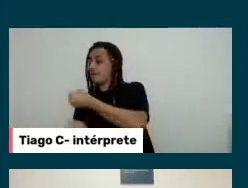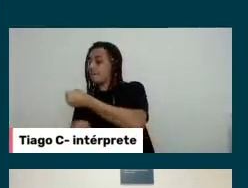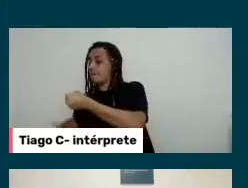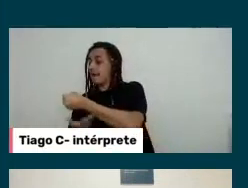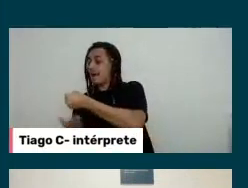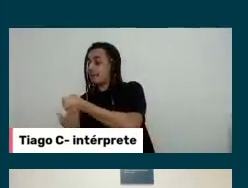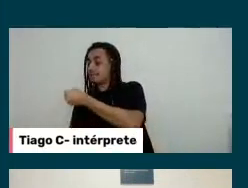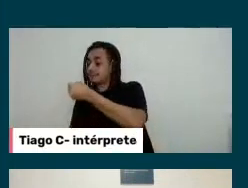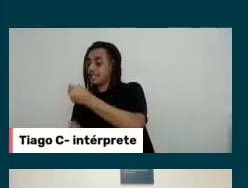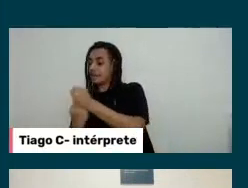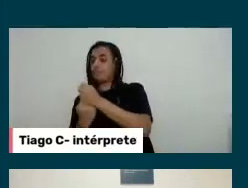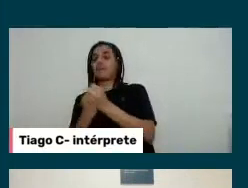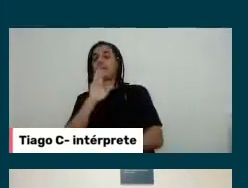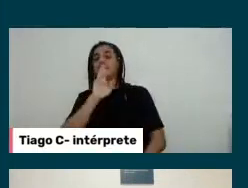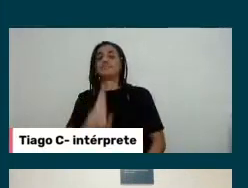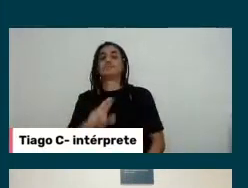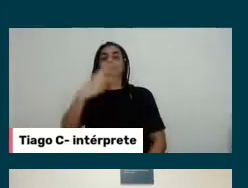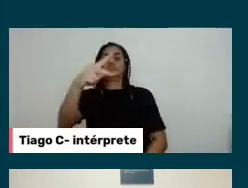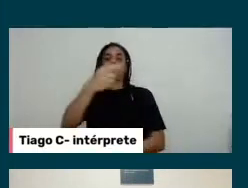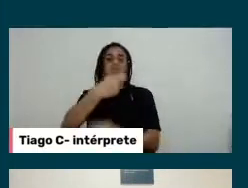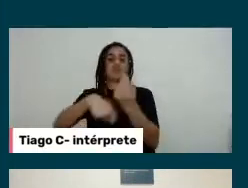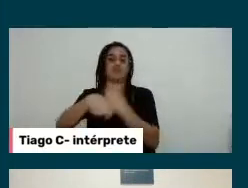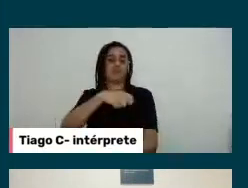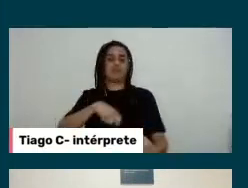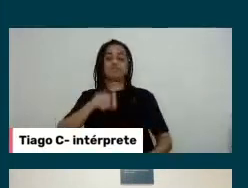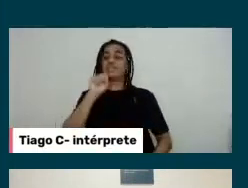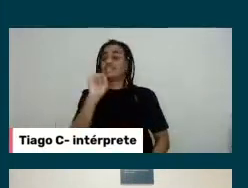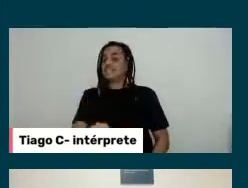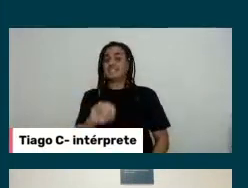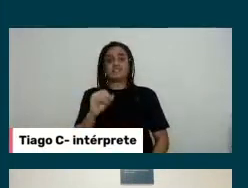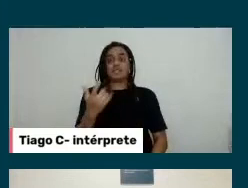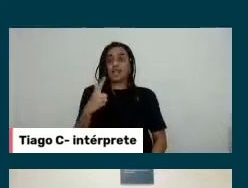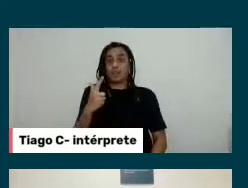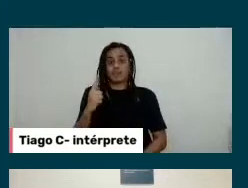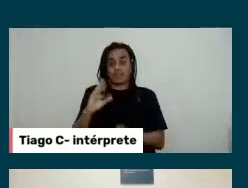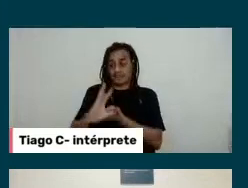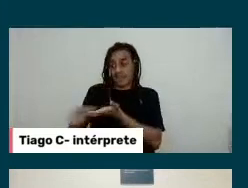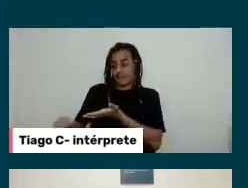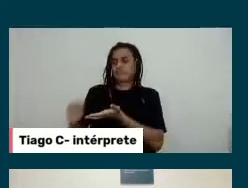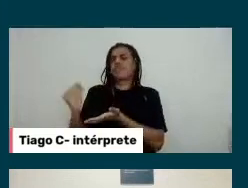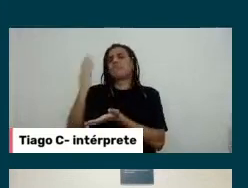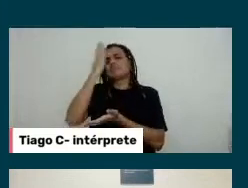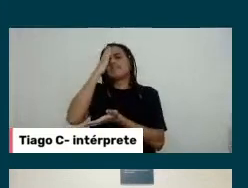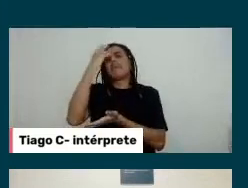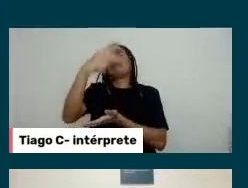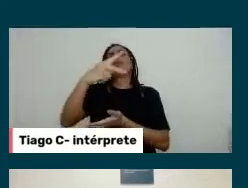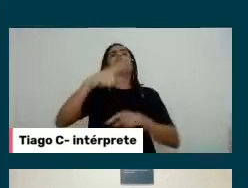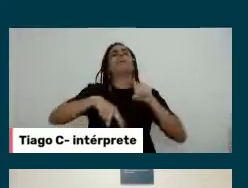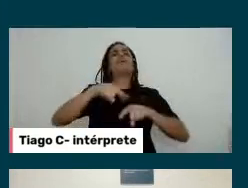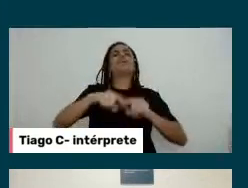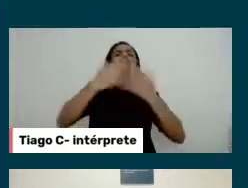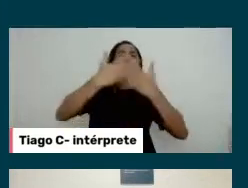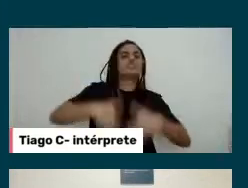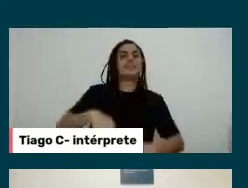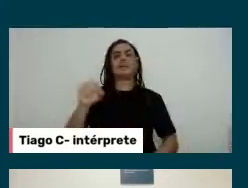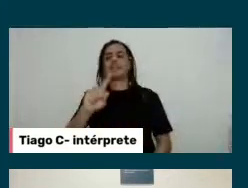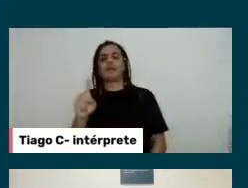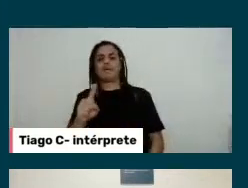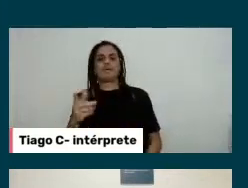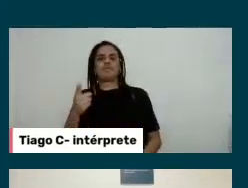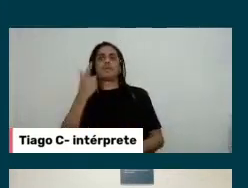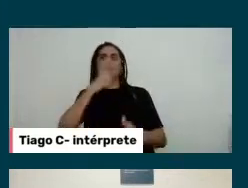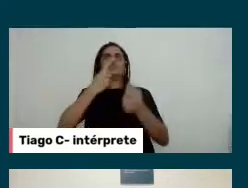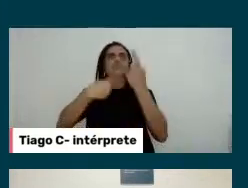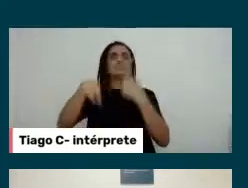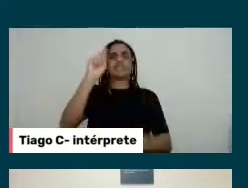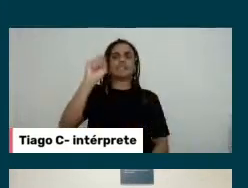negócio. Se você não tiver isso, como é que você vai saber se o seu produto deu certo ou não? Você pode lançar infinitas features, você nunca vai saber se teve sucesso. E